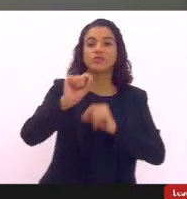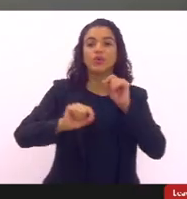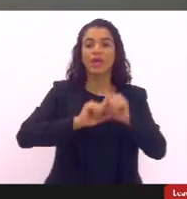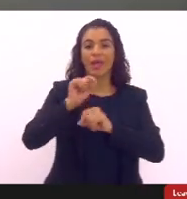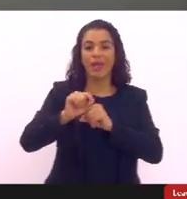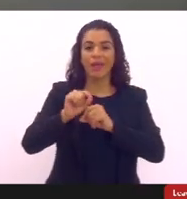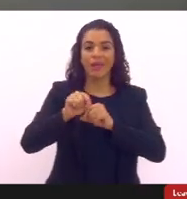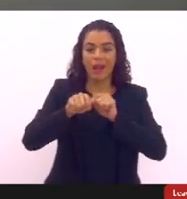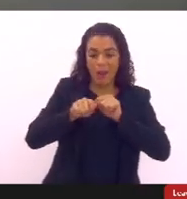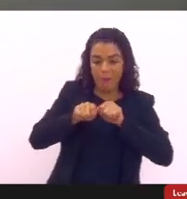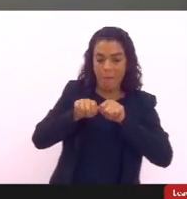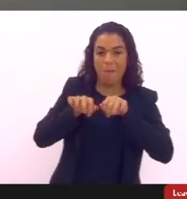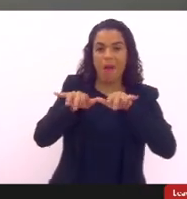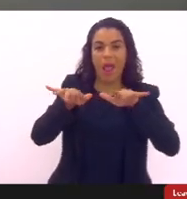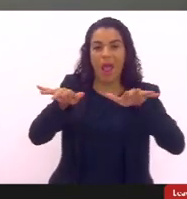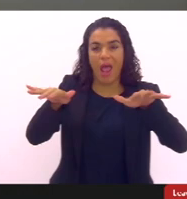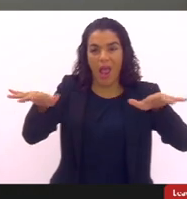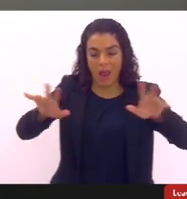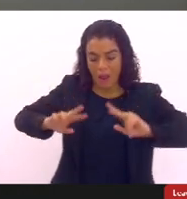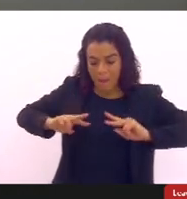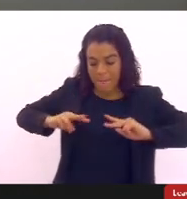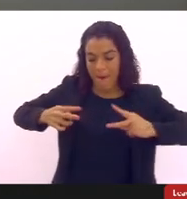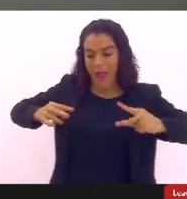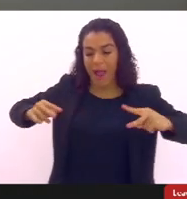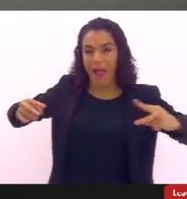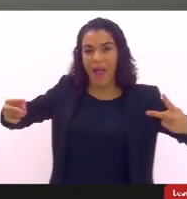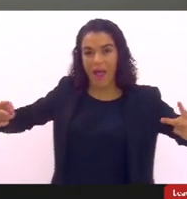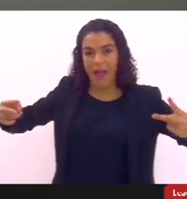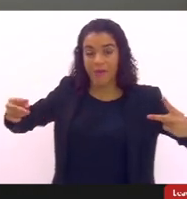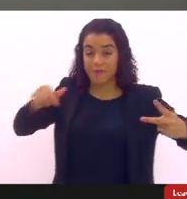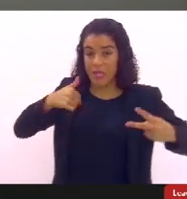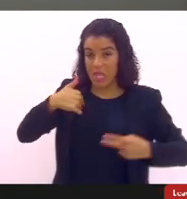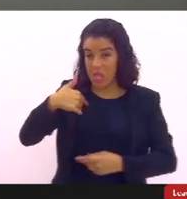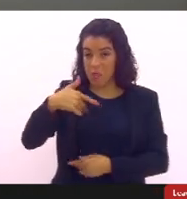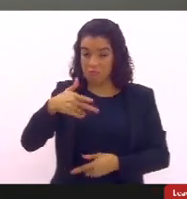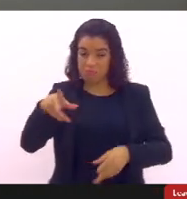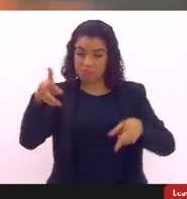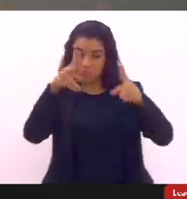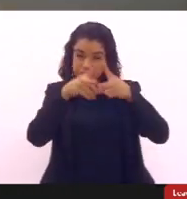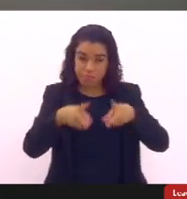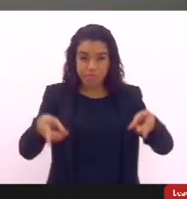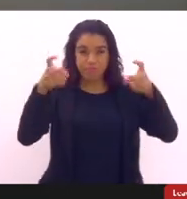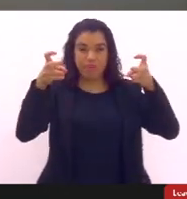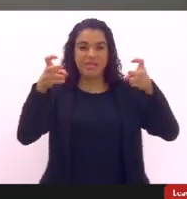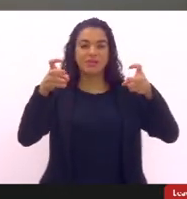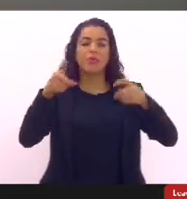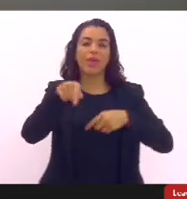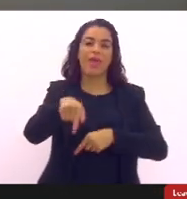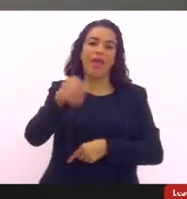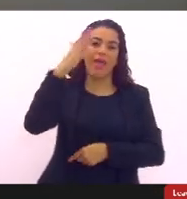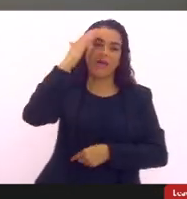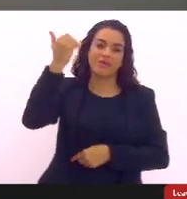bacilífero, antes que ele contamine as pessoas. Essa, no meu entender, é a chave do sucesso.